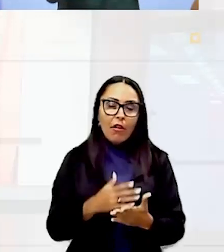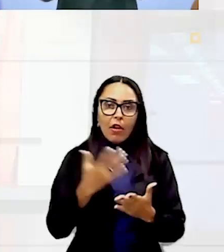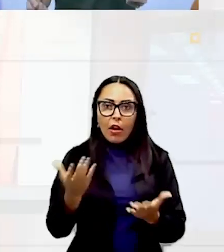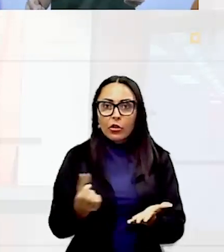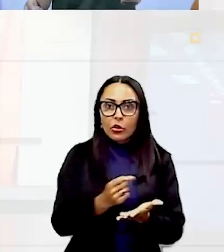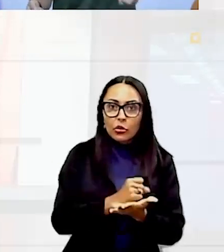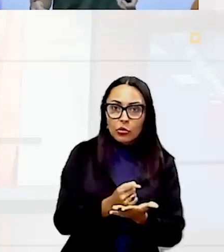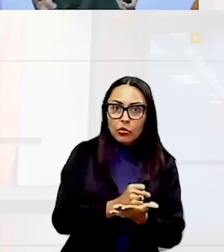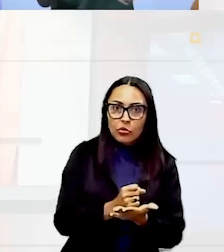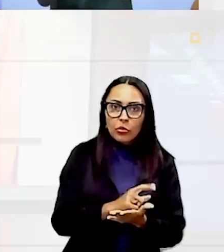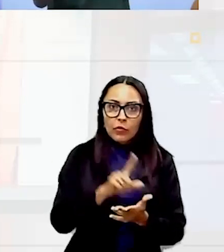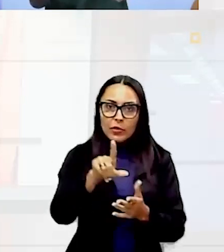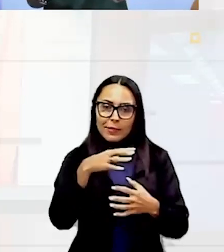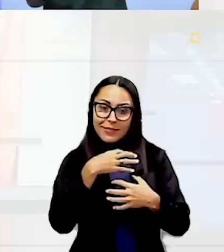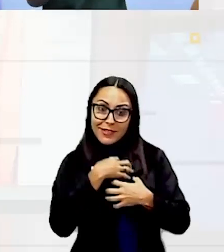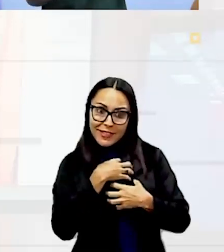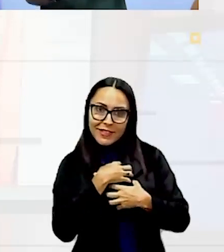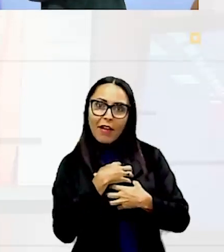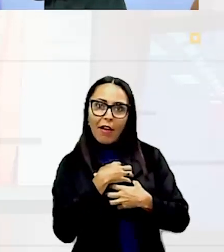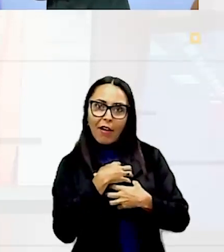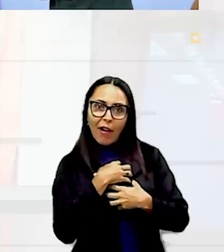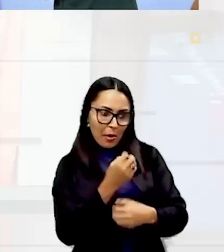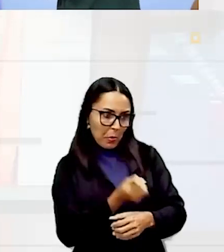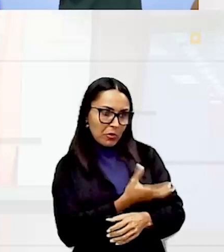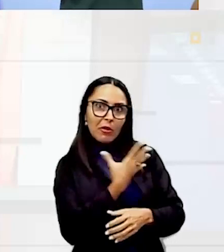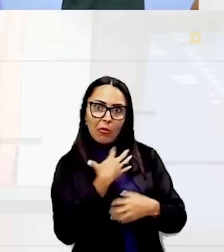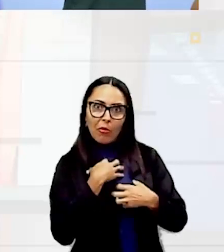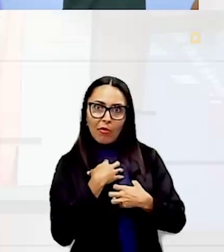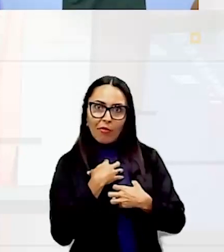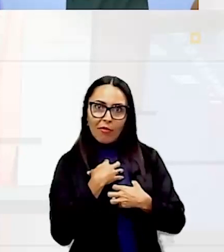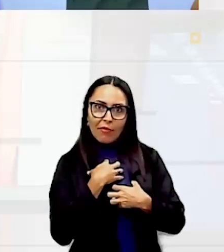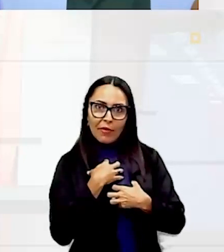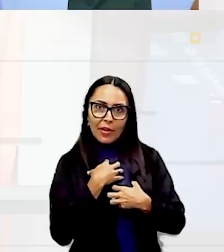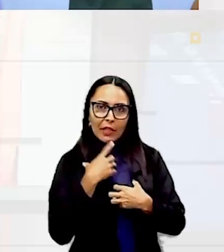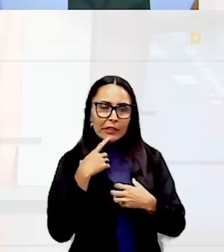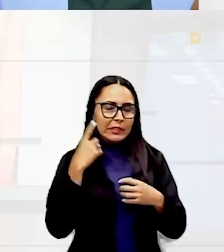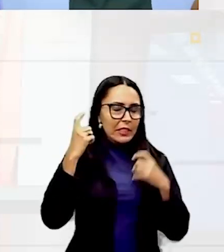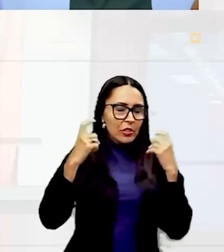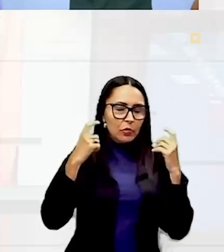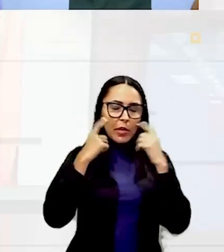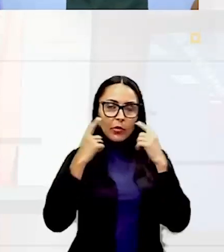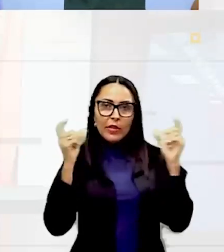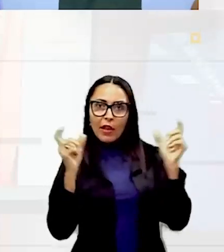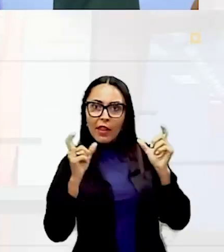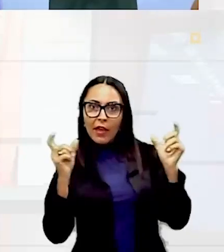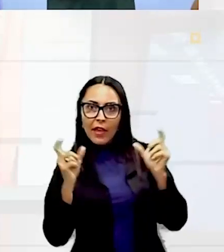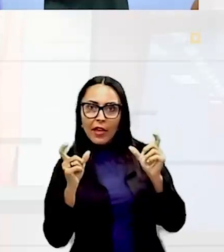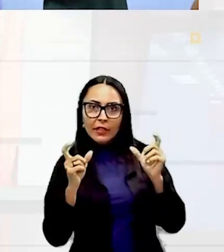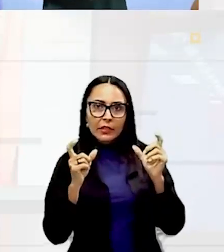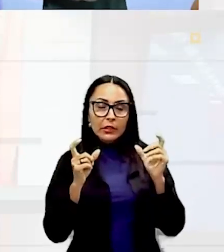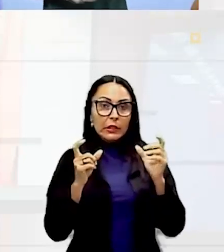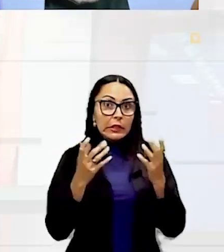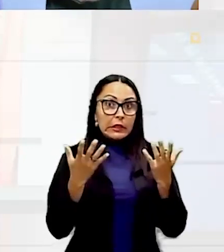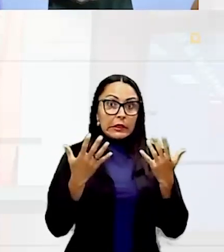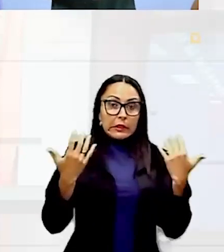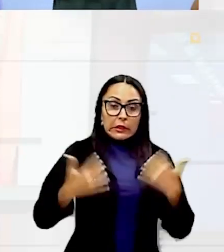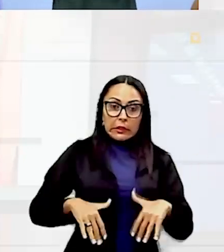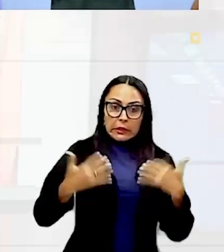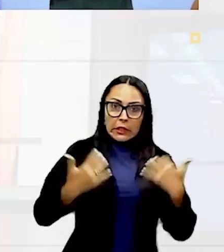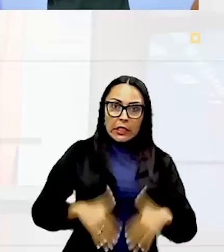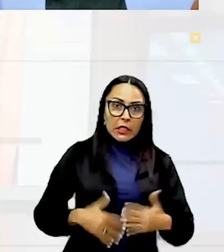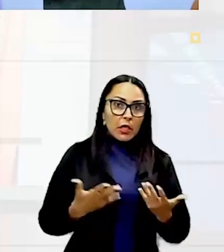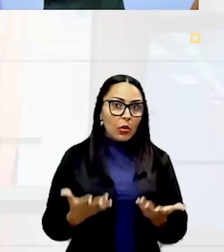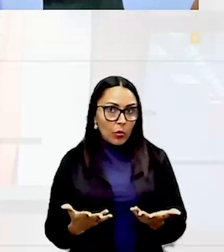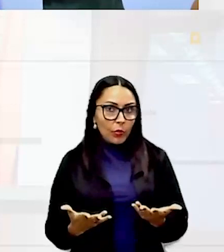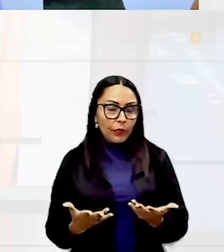jogo quer que você sinta. Ele quer que você sinta essa ideia mesmo de desespero, de alerta, de tensão. E o